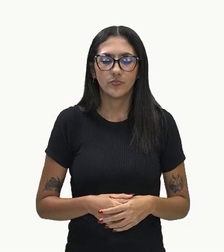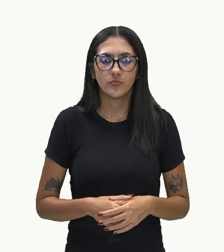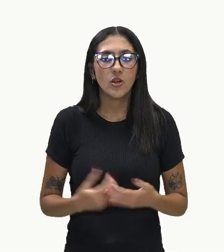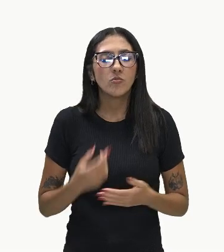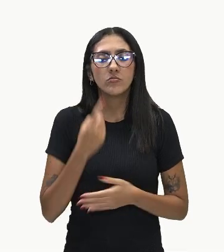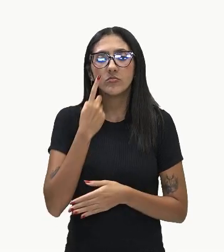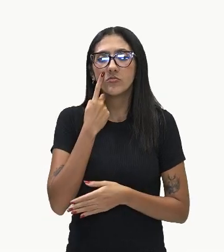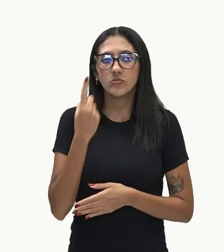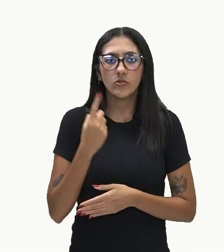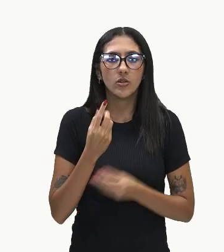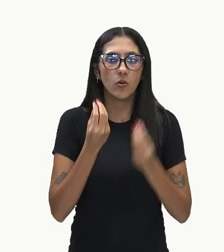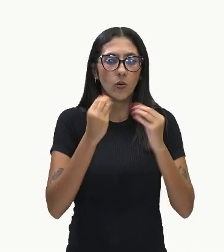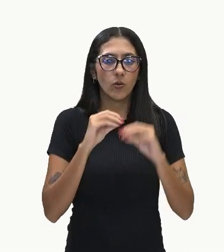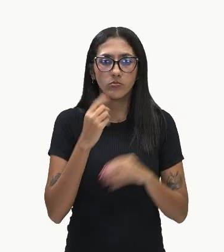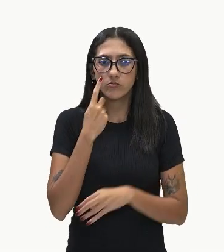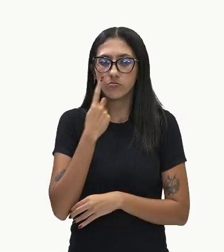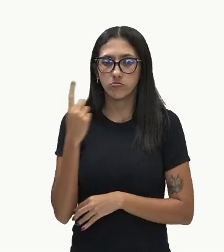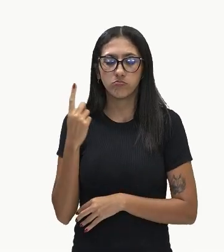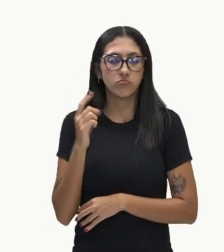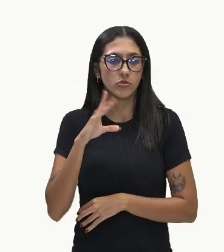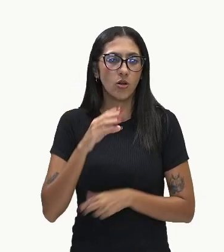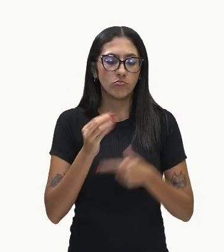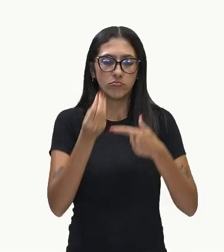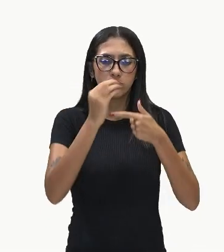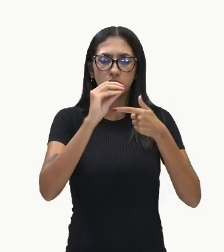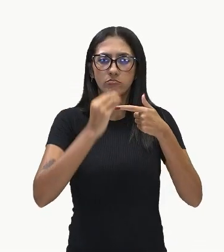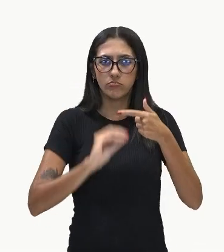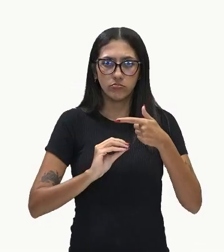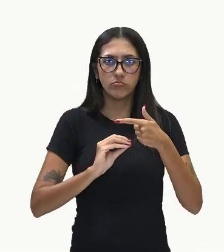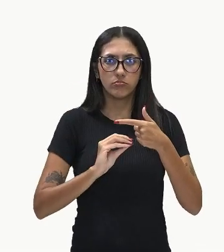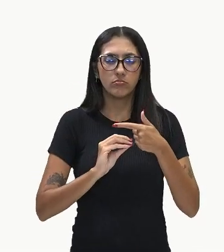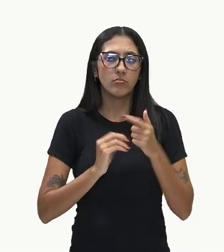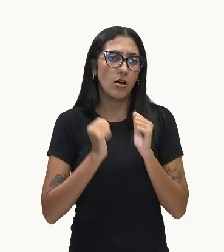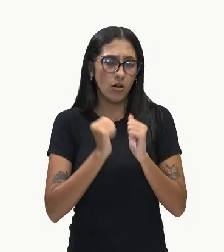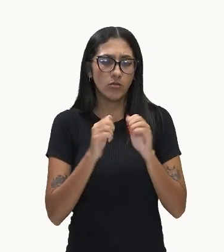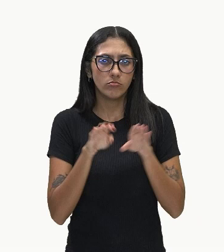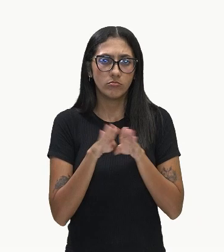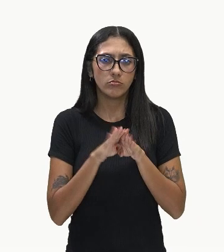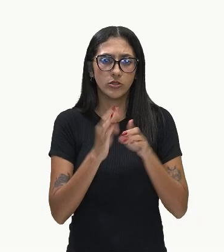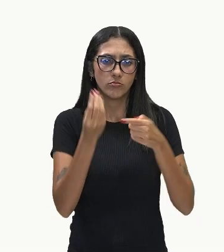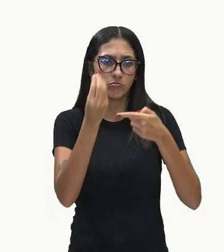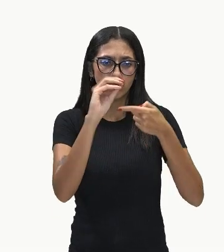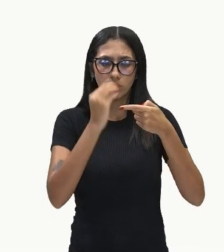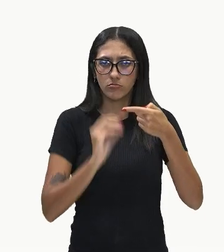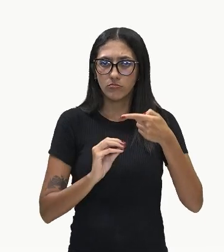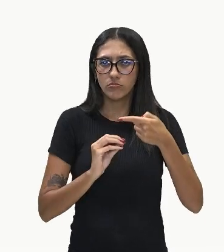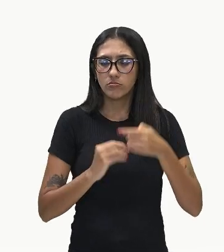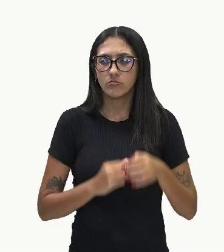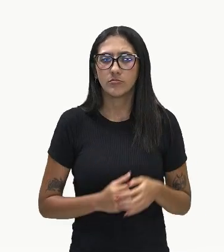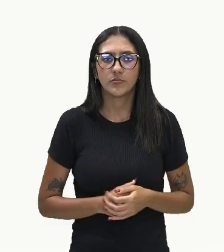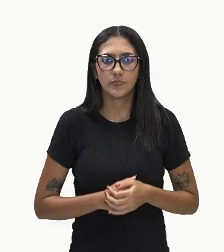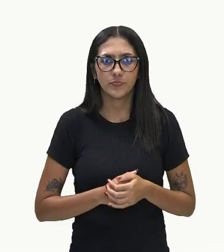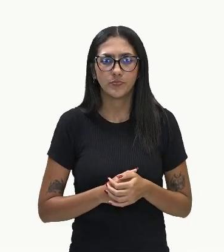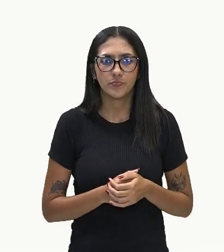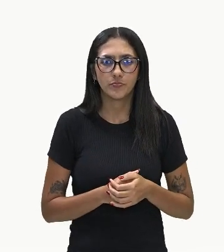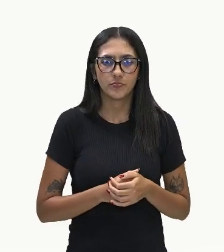exatamente nesta forma aqui, ó, na minha forma fracionária. Tá bom? Em vez de eu